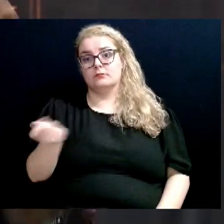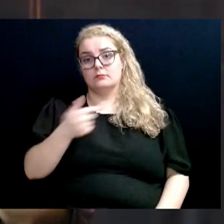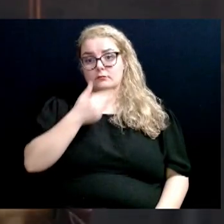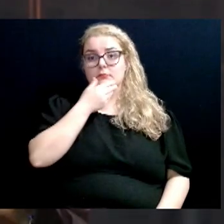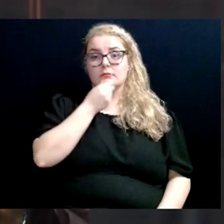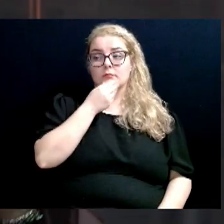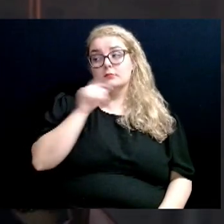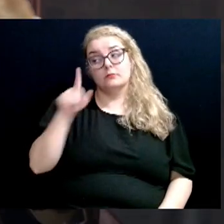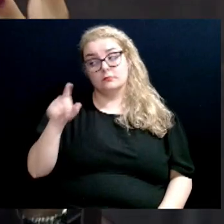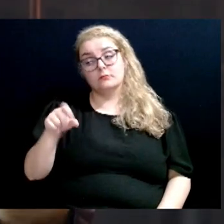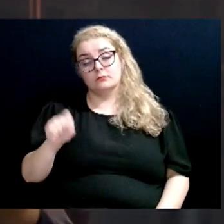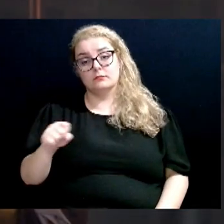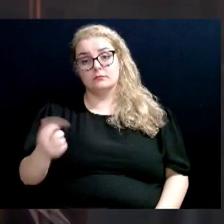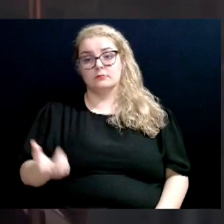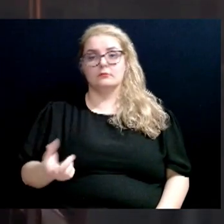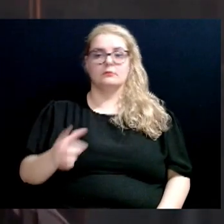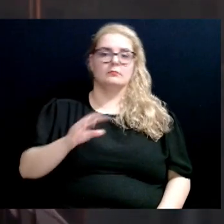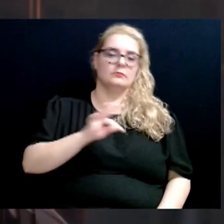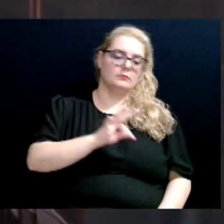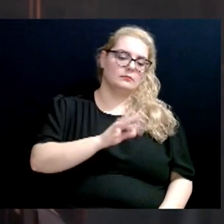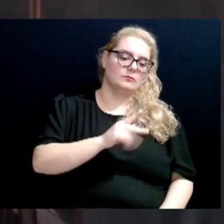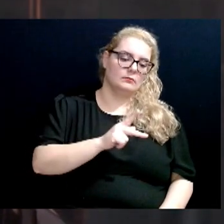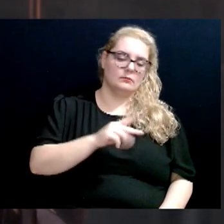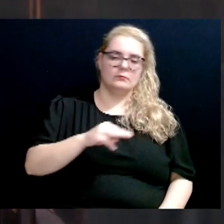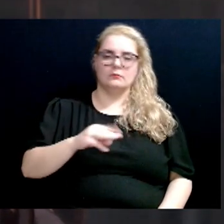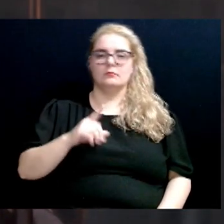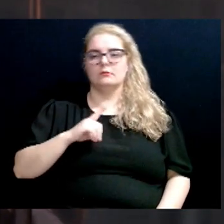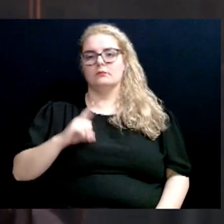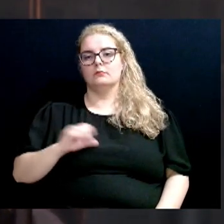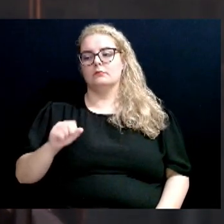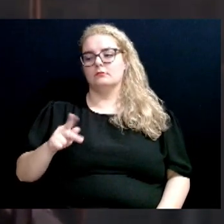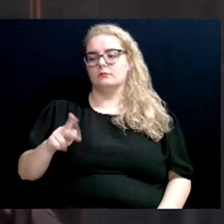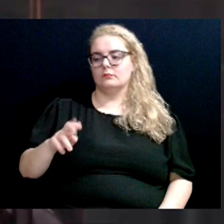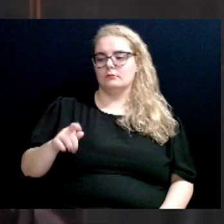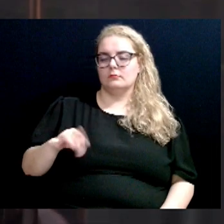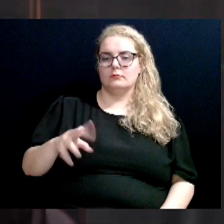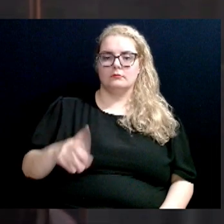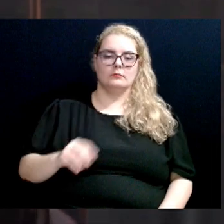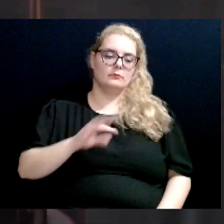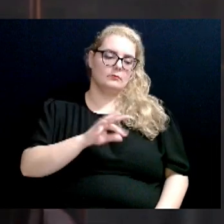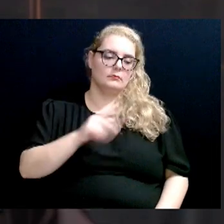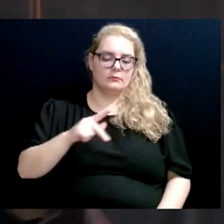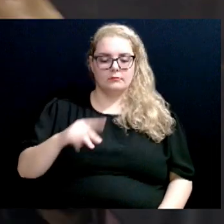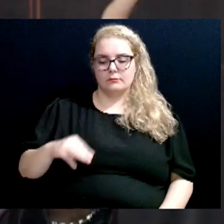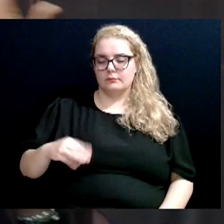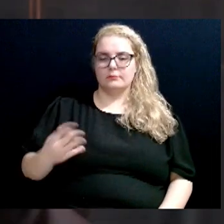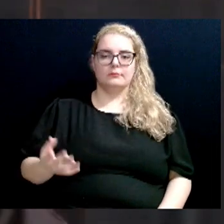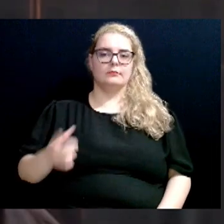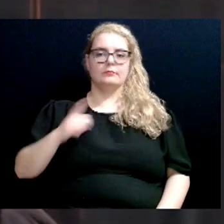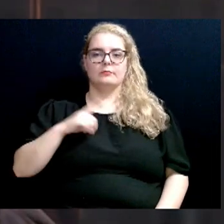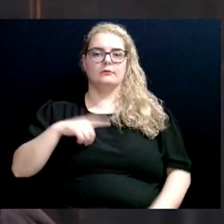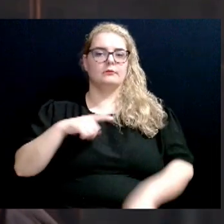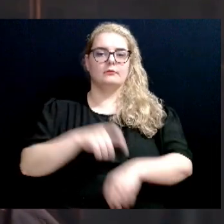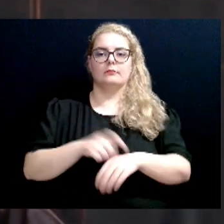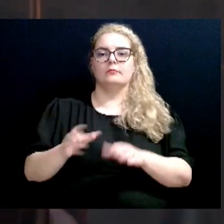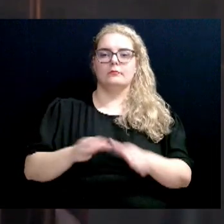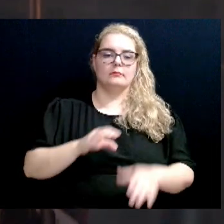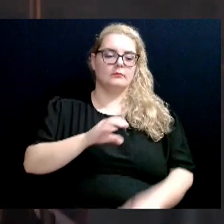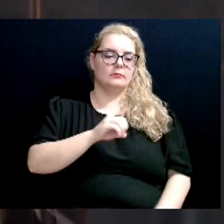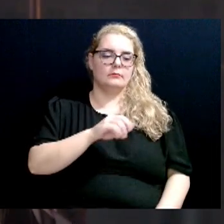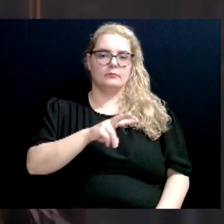tem o TPM, vai ter o suplemento da TPM. A gente tem ali do momento, a ovulação. Sim. Então